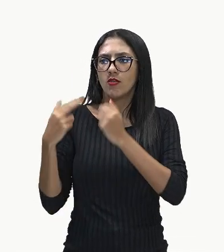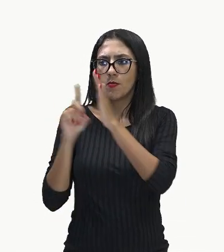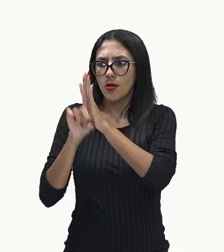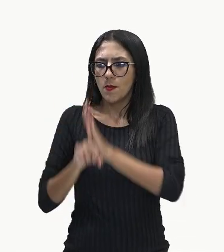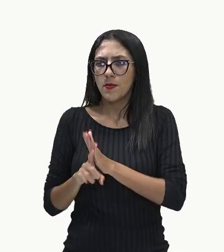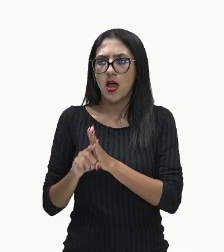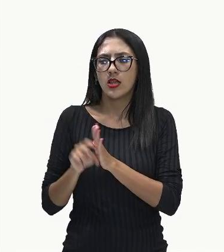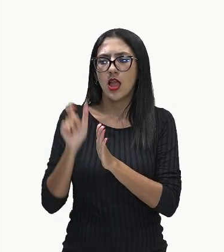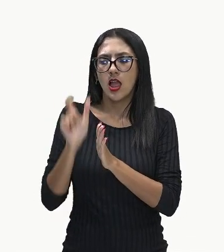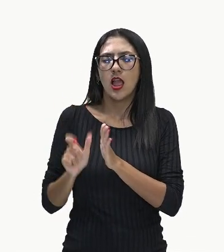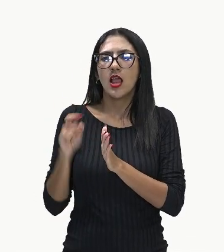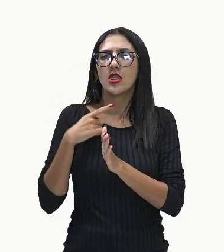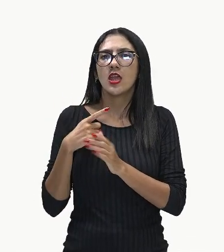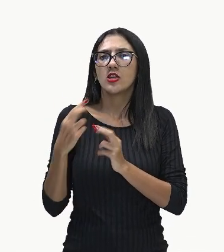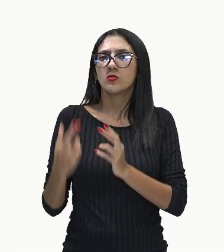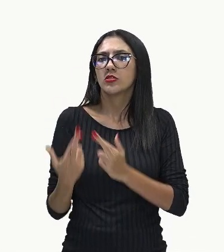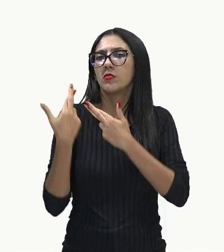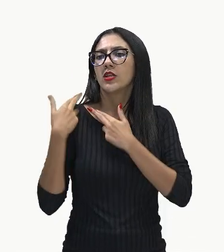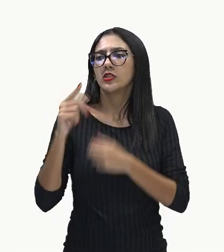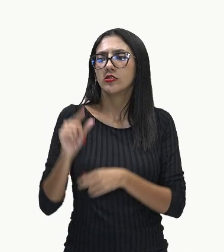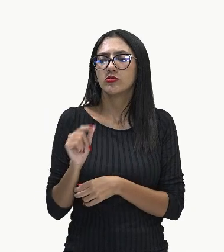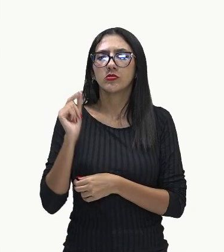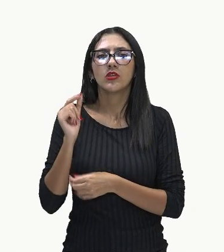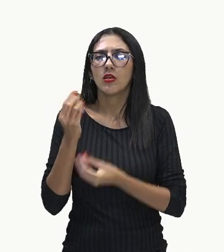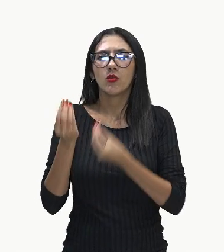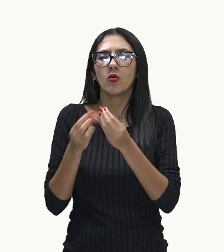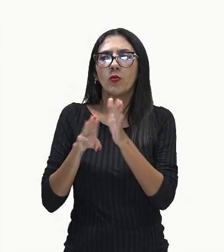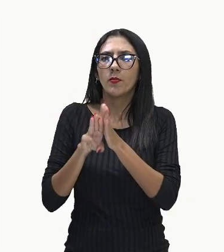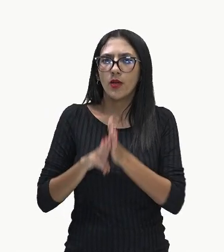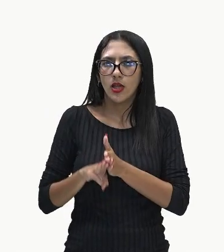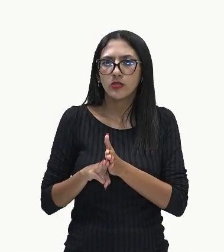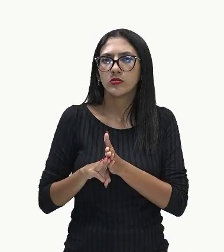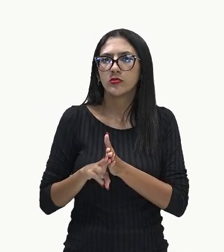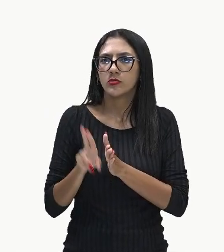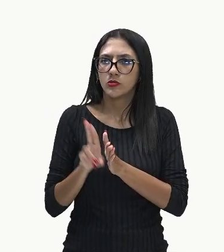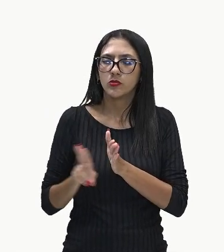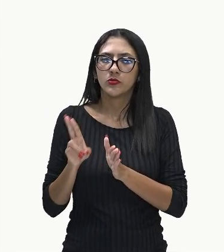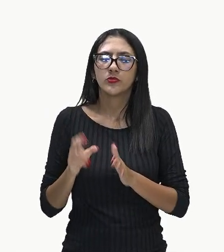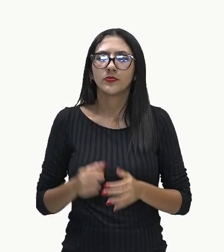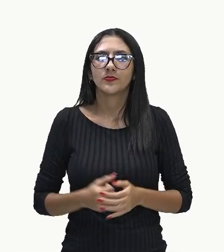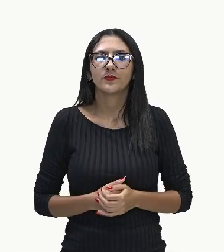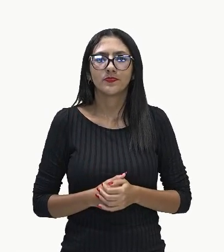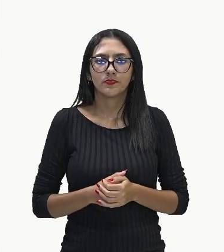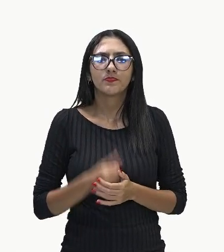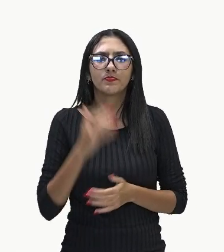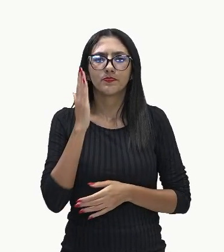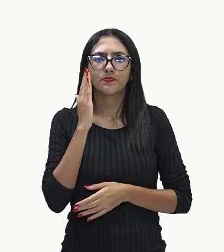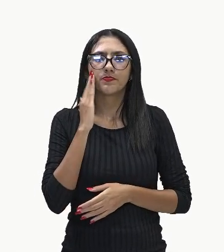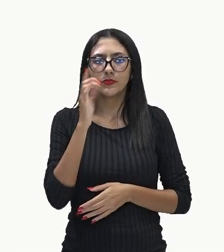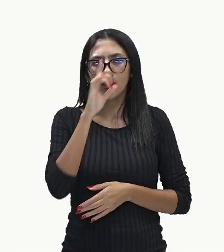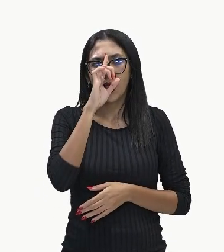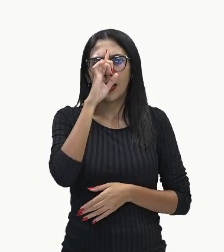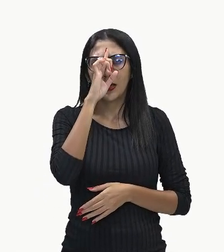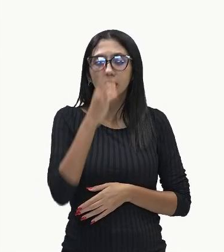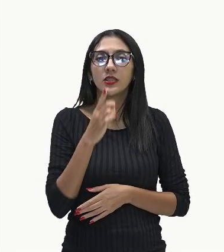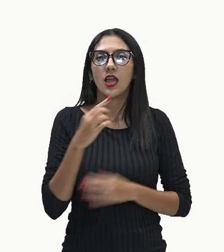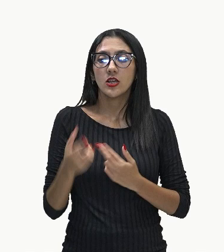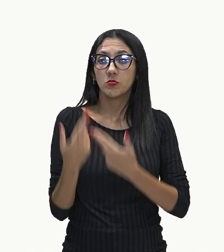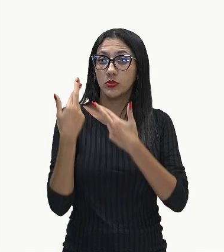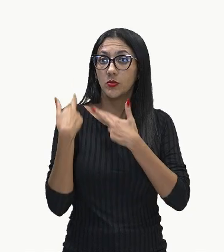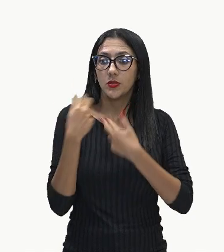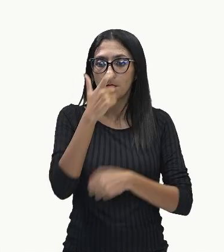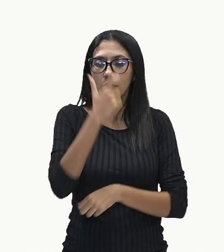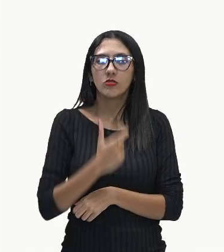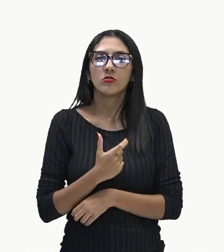um sistema. Então, a pessoa que está fazendo a pesquisa, ela vai